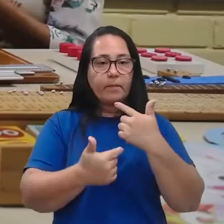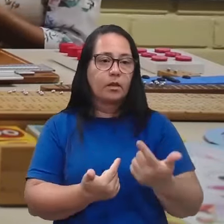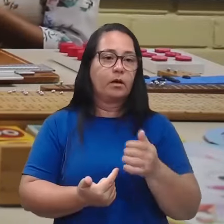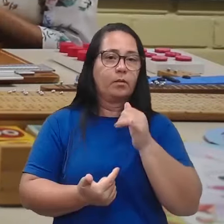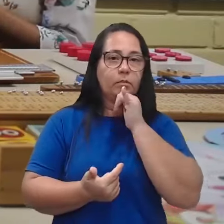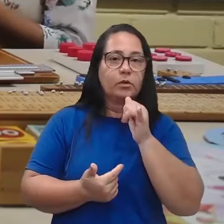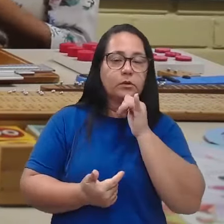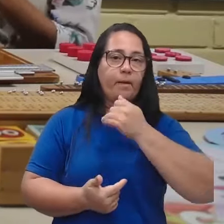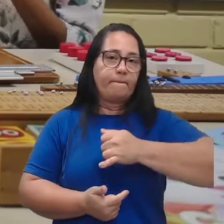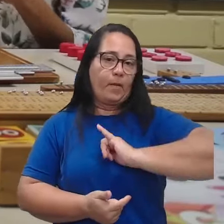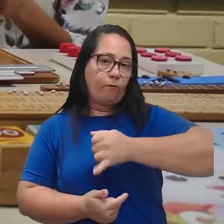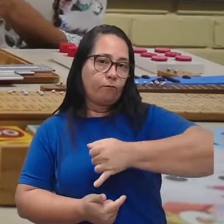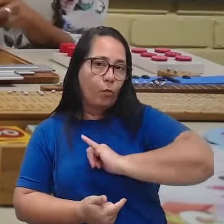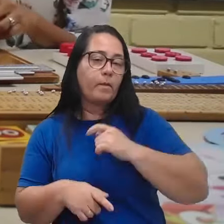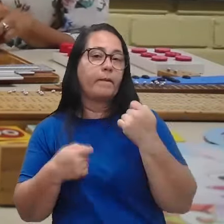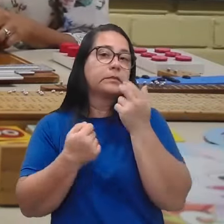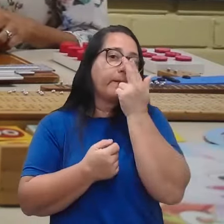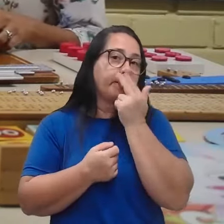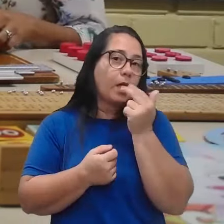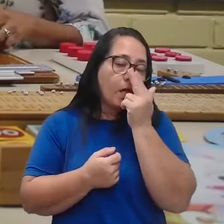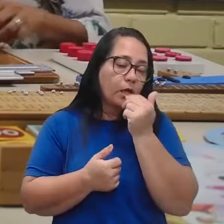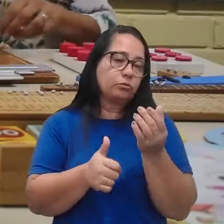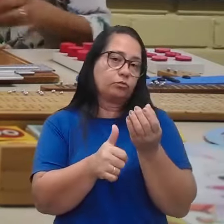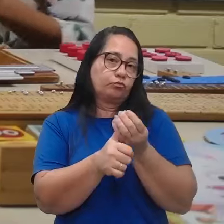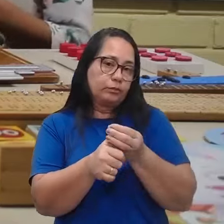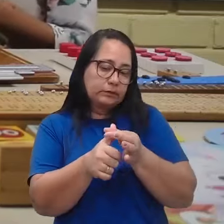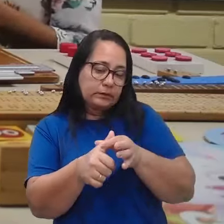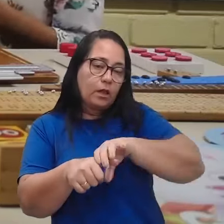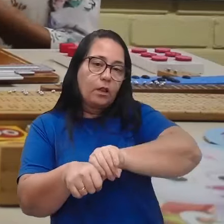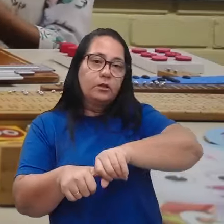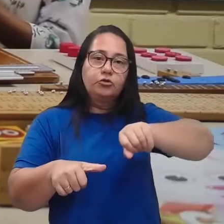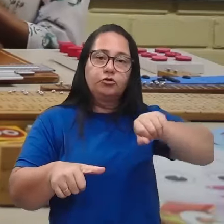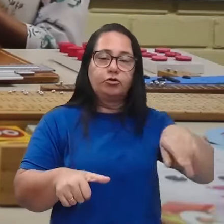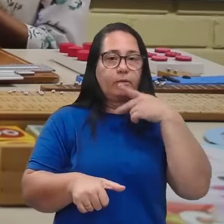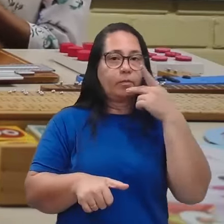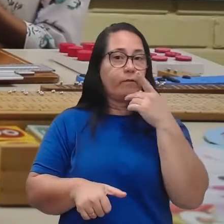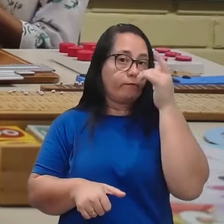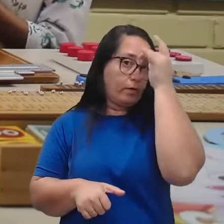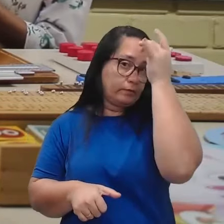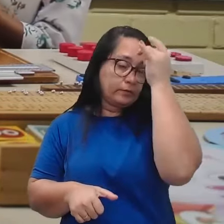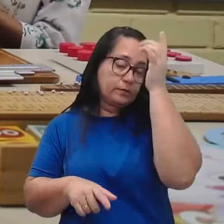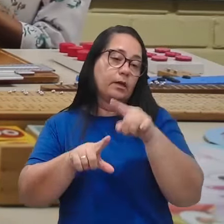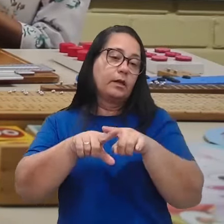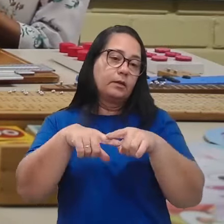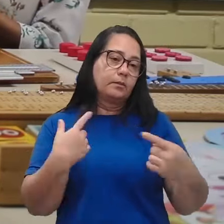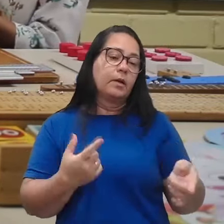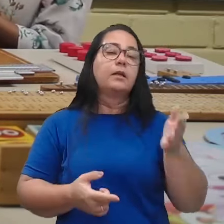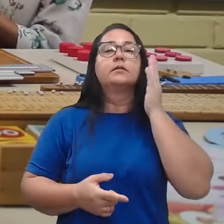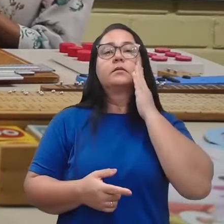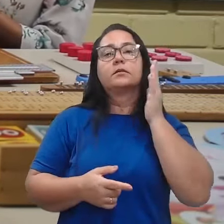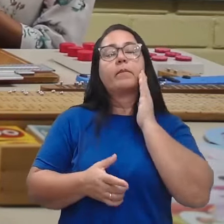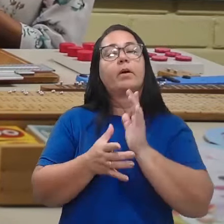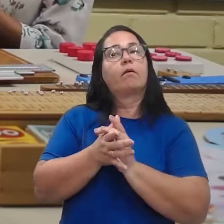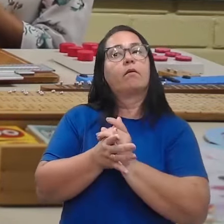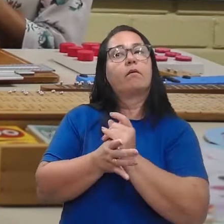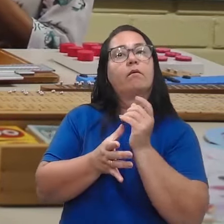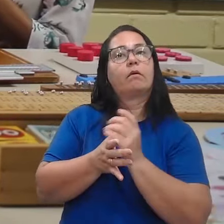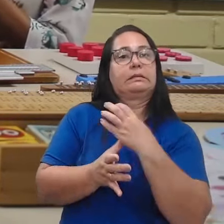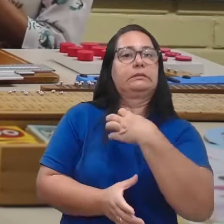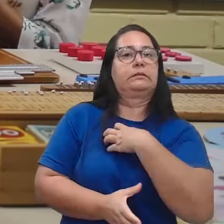tem que ser o mesmo perfume, tiro esse anel para poder falar com maior facilidade com ele, mas ele aqui. Então, vezes, eles passam a aula aqui, ó.